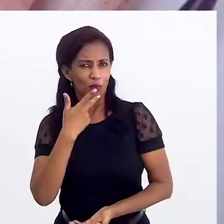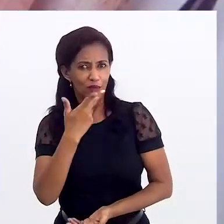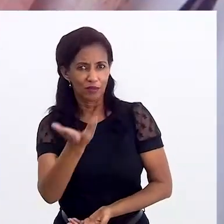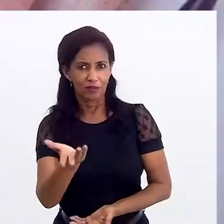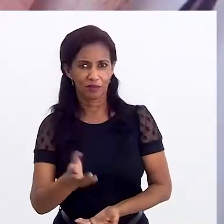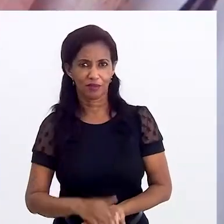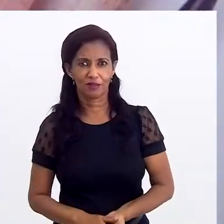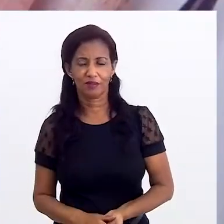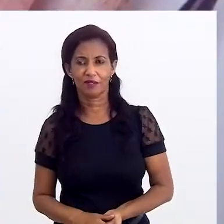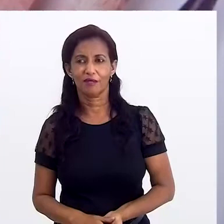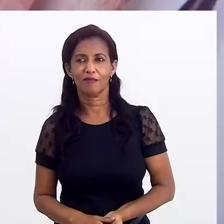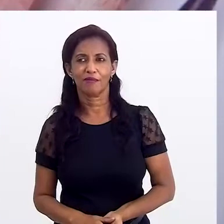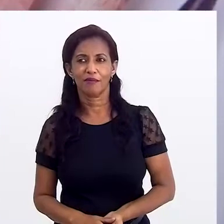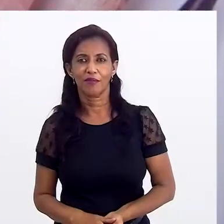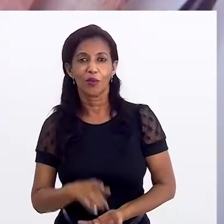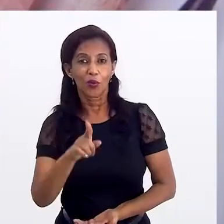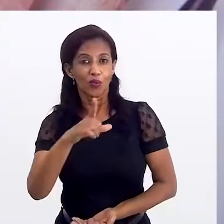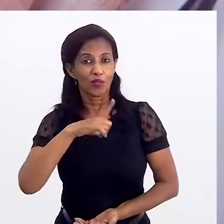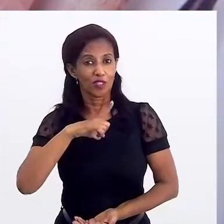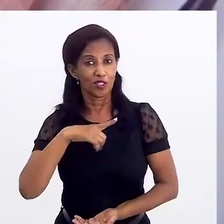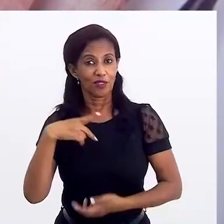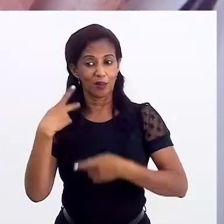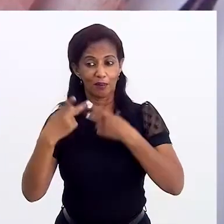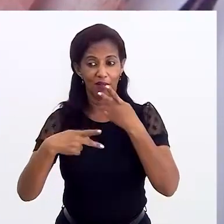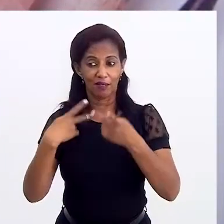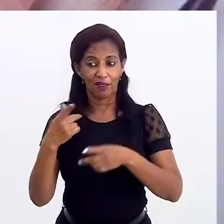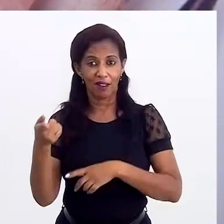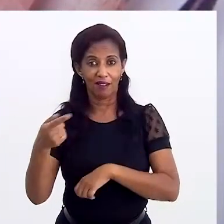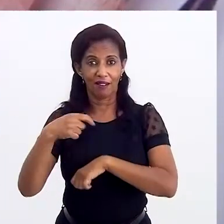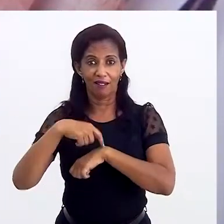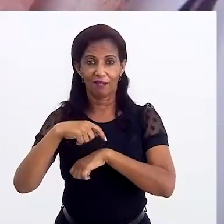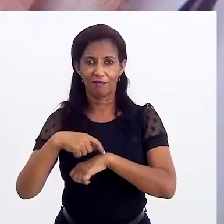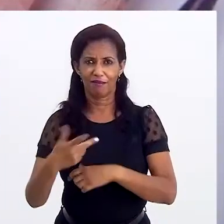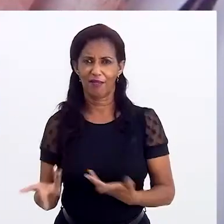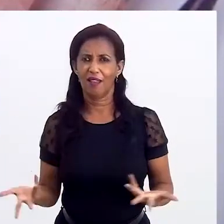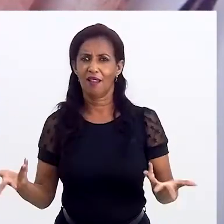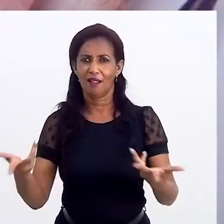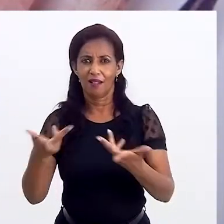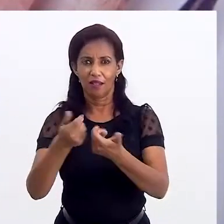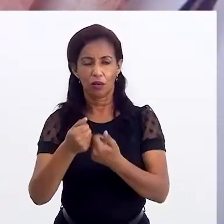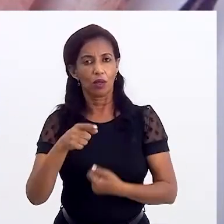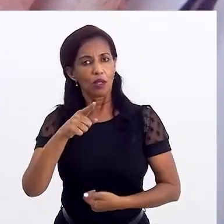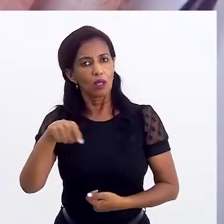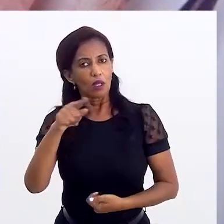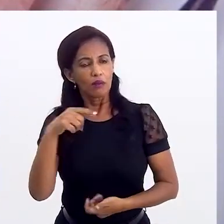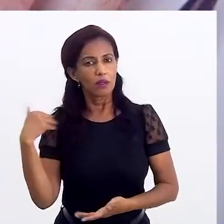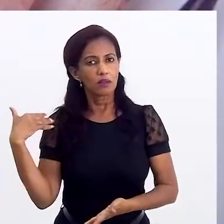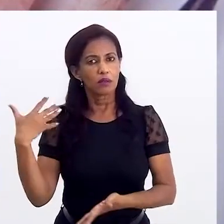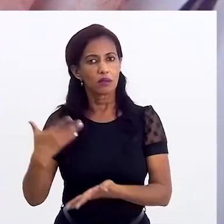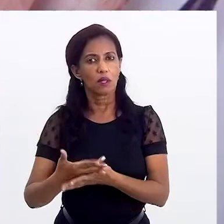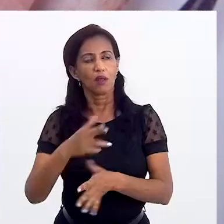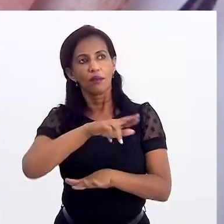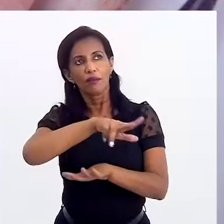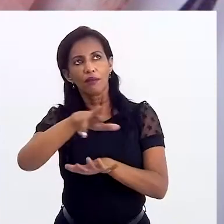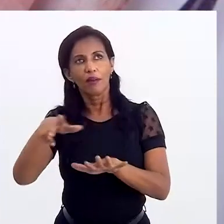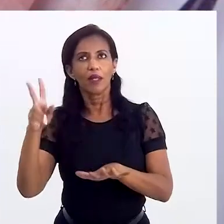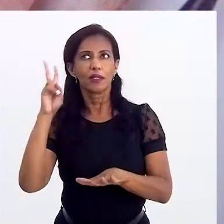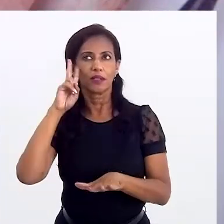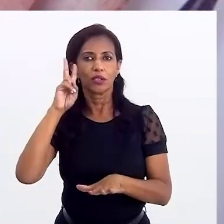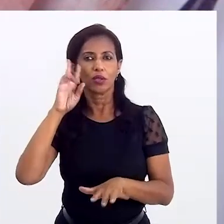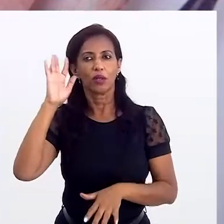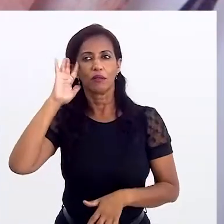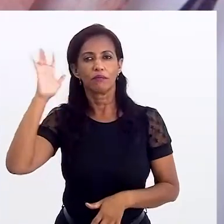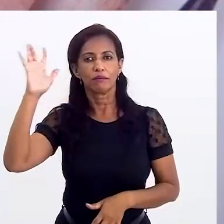vocês disseram, né? Com vocês tiveram para dizer ali naquele momento, uma coisa linda. E vocês trazem várias histórias